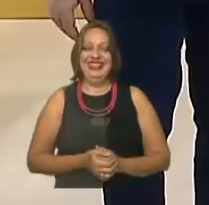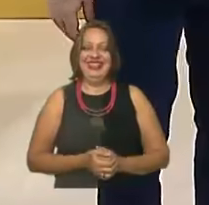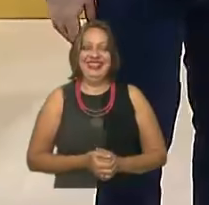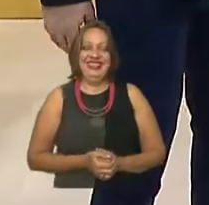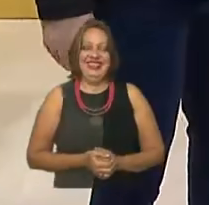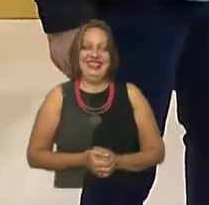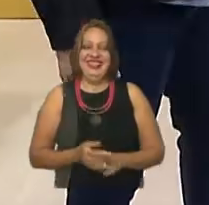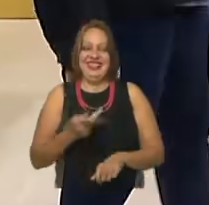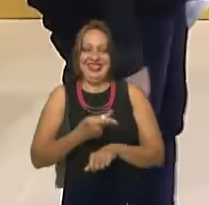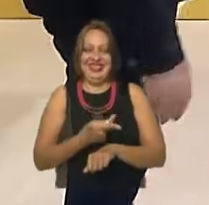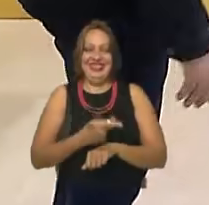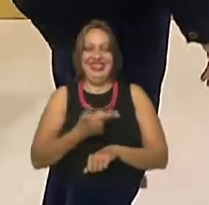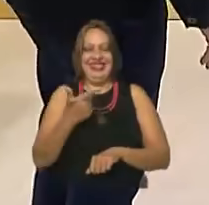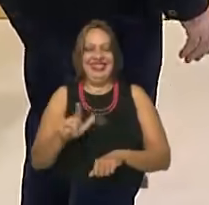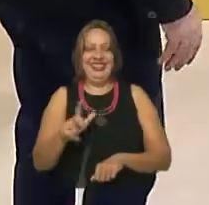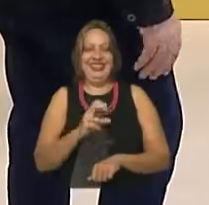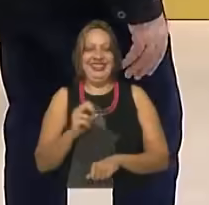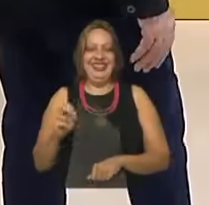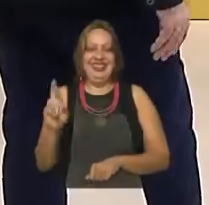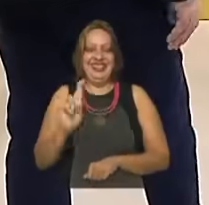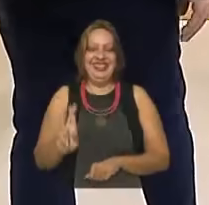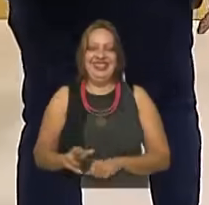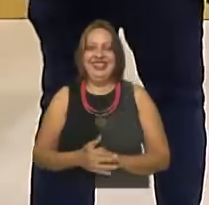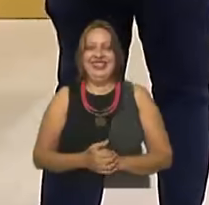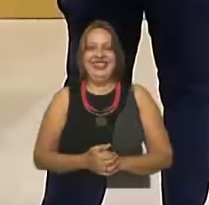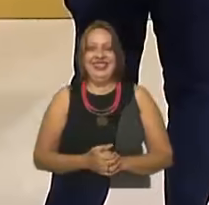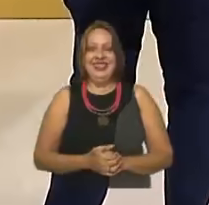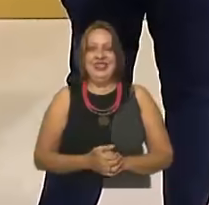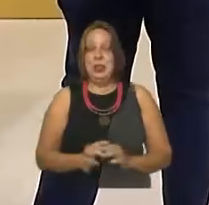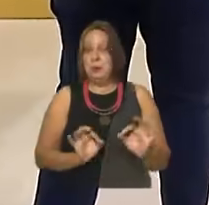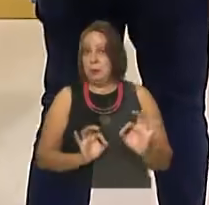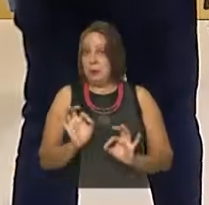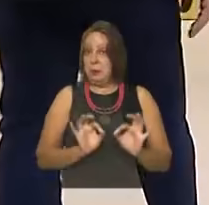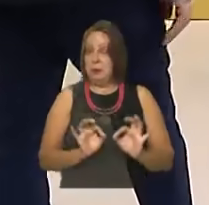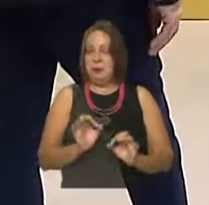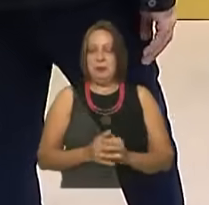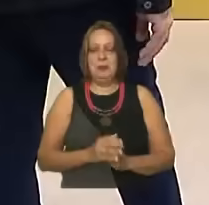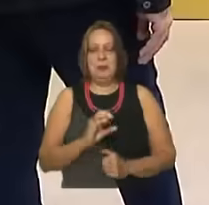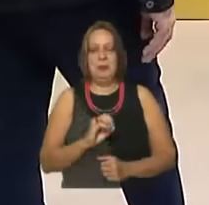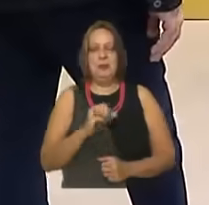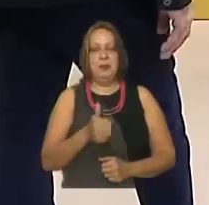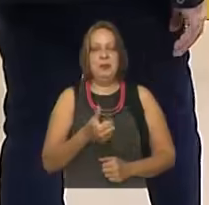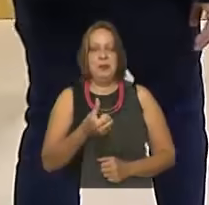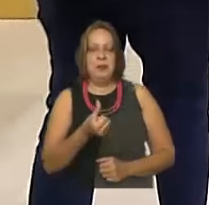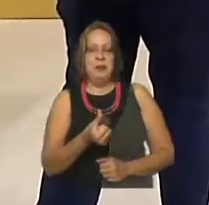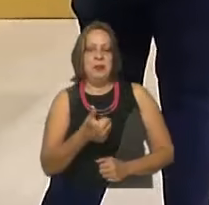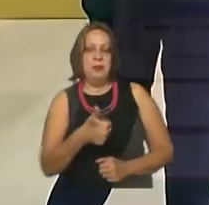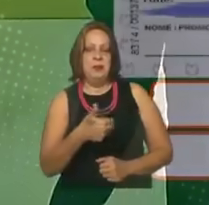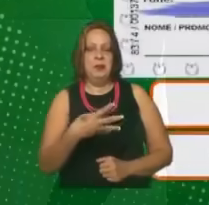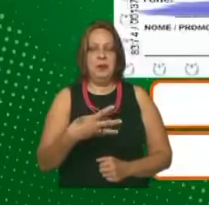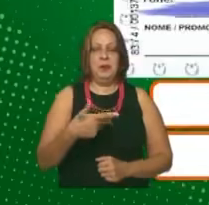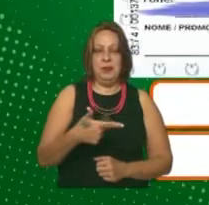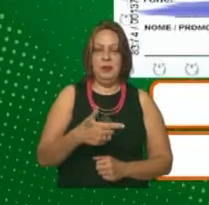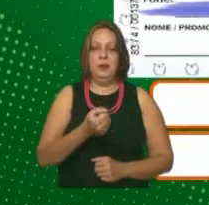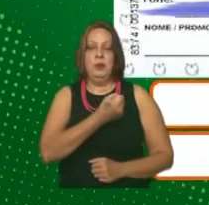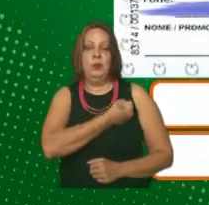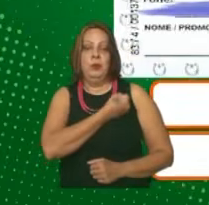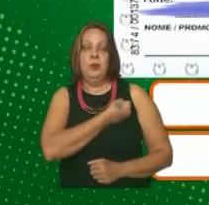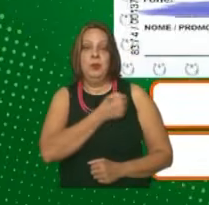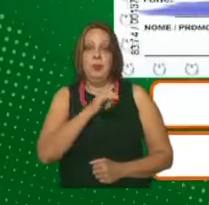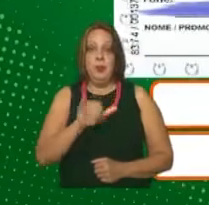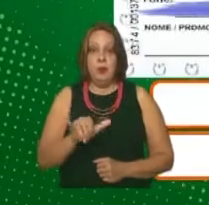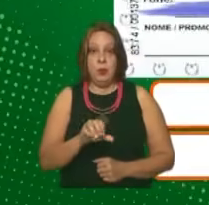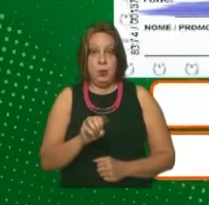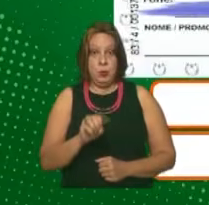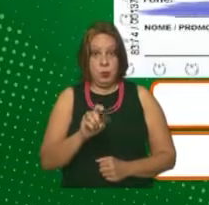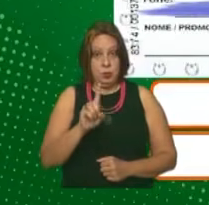Vamos premiar mais R$500 chegando. Prepara o bolso para receber. 016142, certificado aí do José